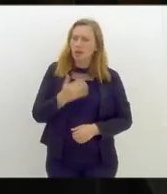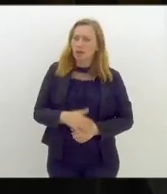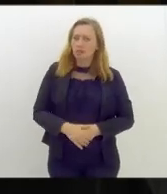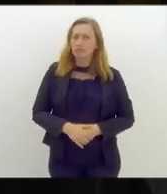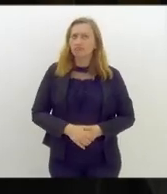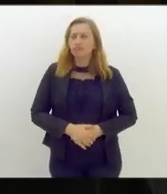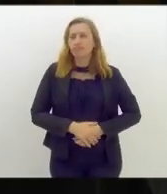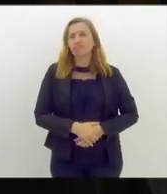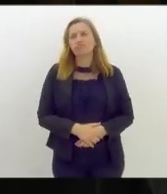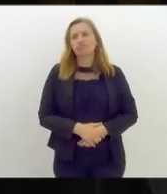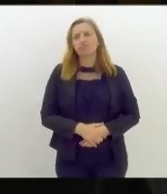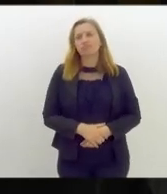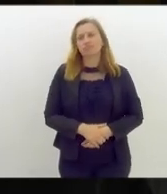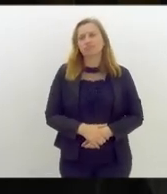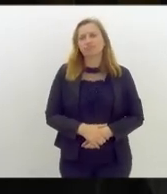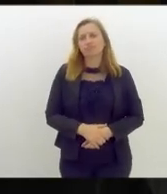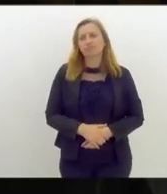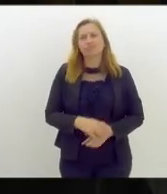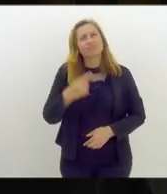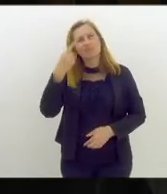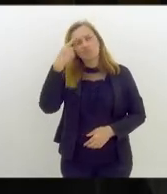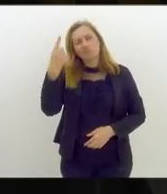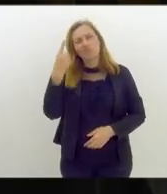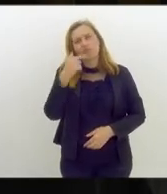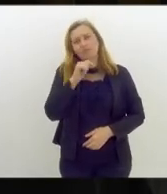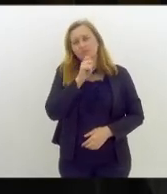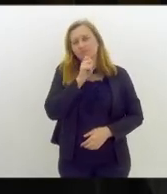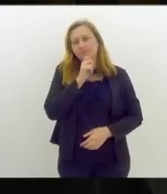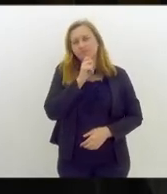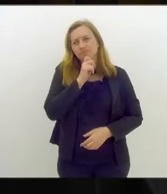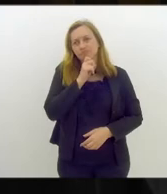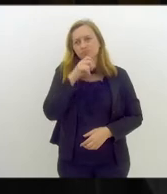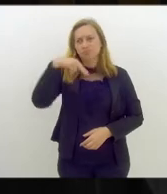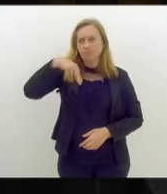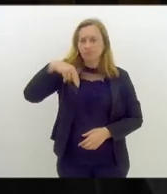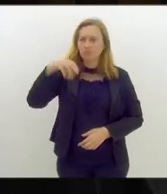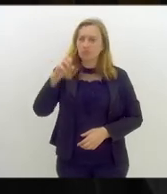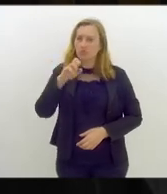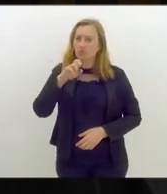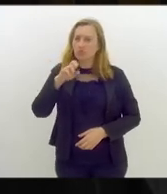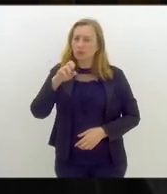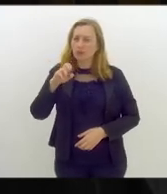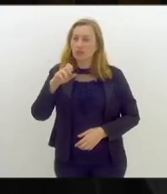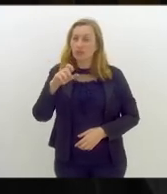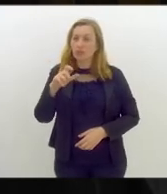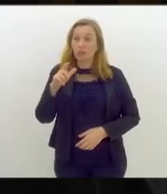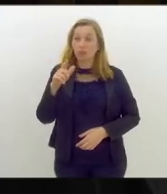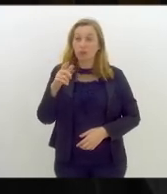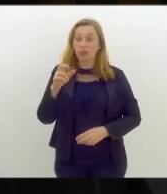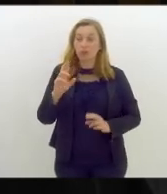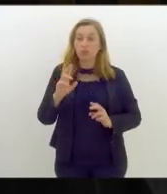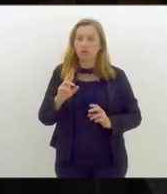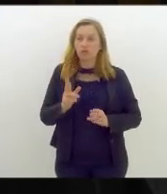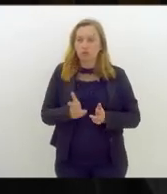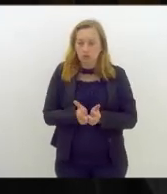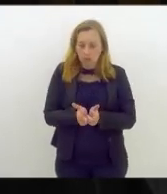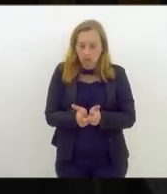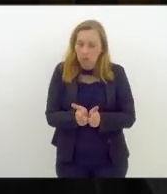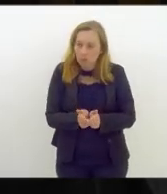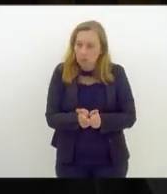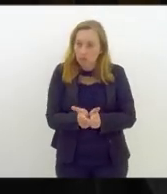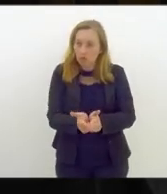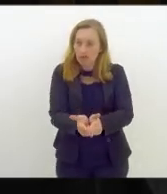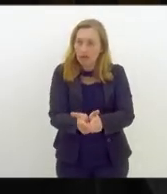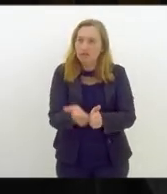tive uma ideia que, assim, o Noé, quando sabia que ia ter o dilúvio, né? Ele sabendo que ia